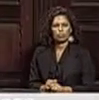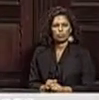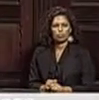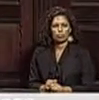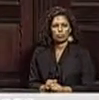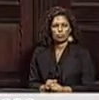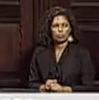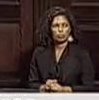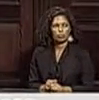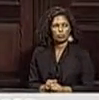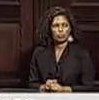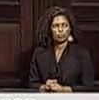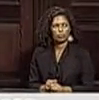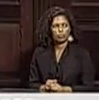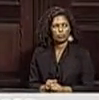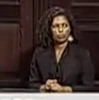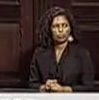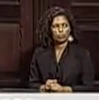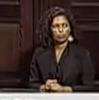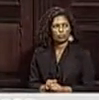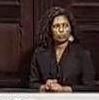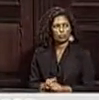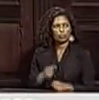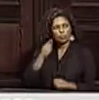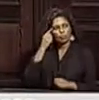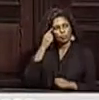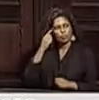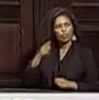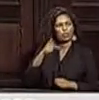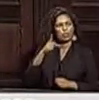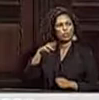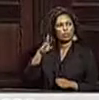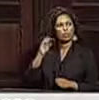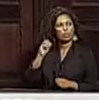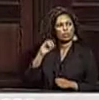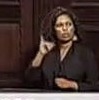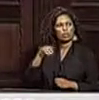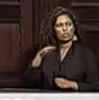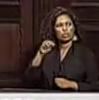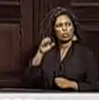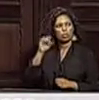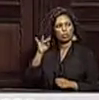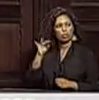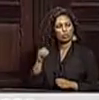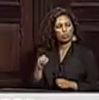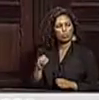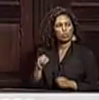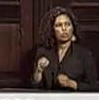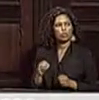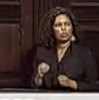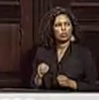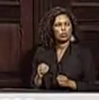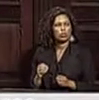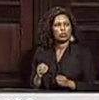Bom, discutindo esse projeto de Vossa Excelência, que busca